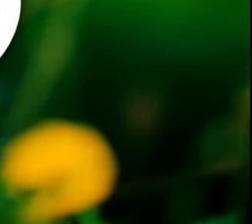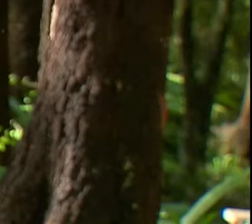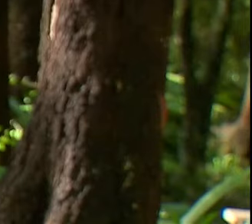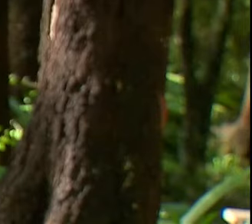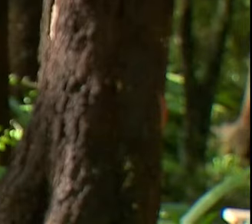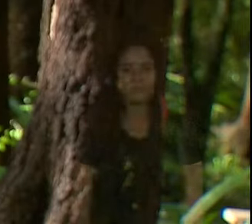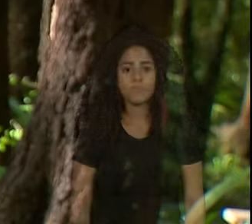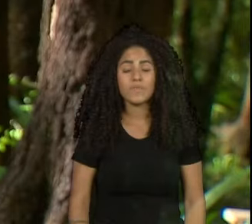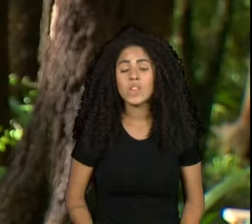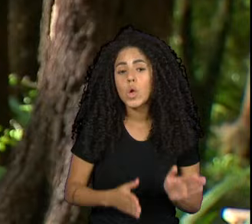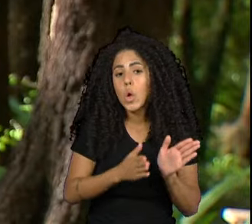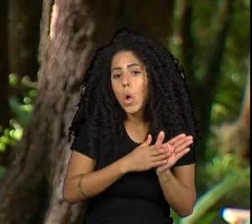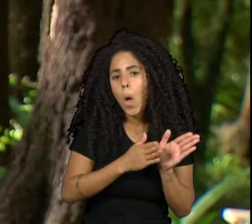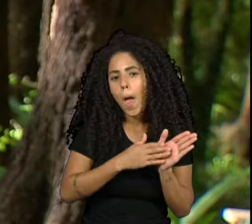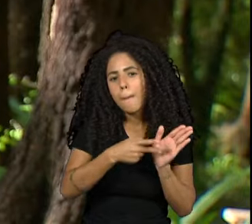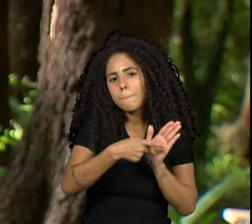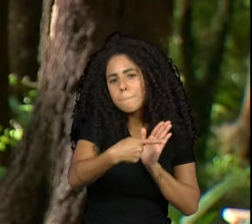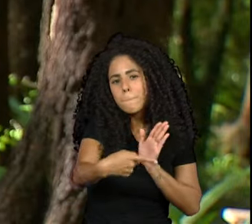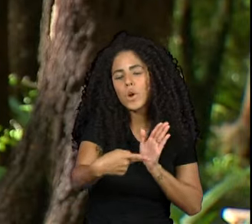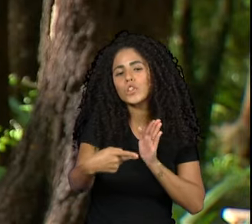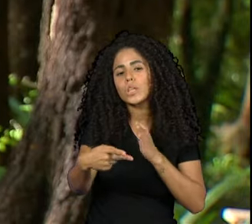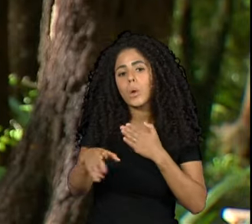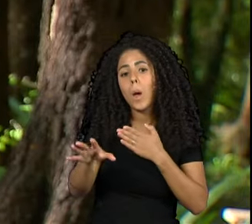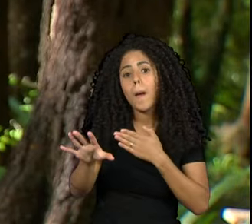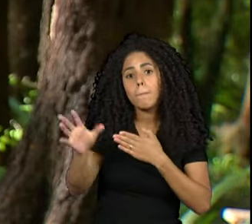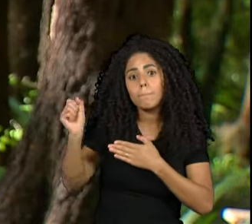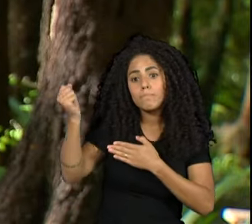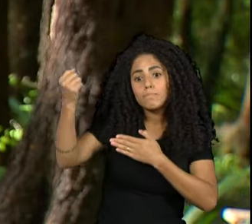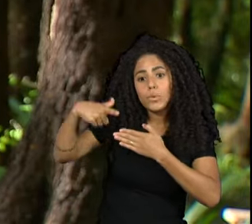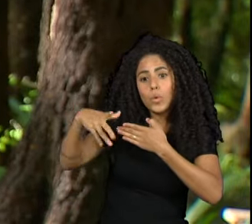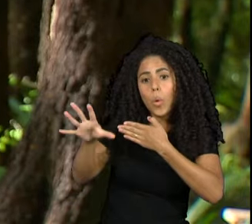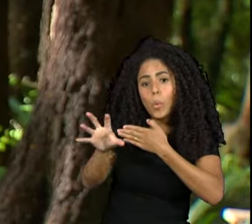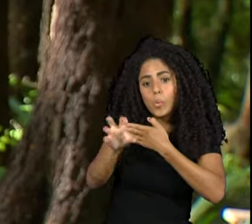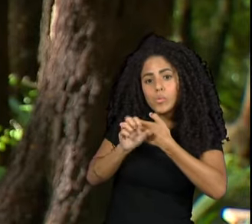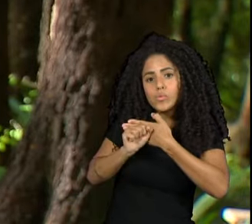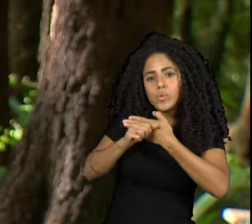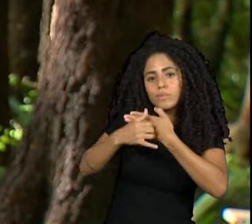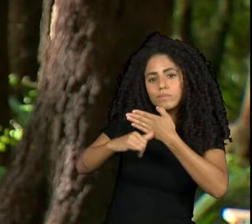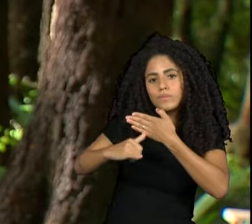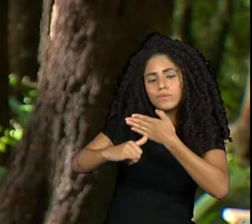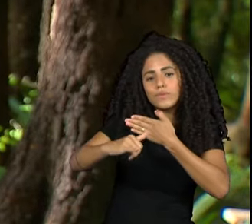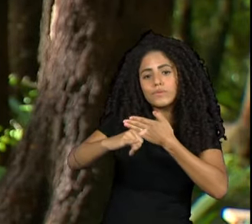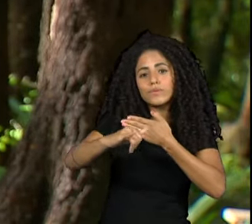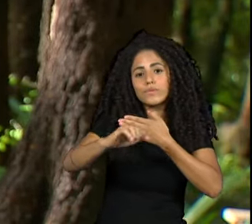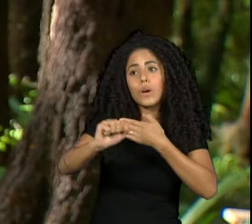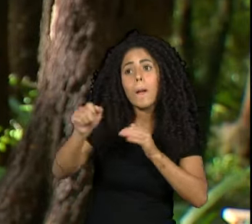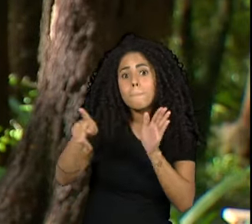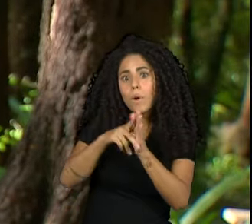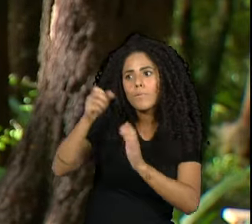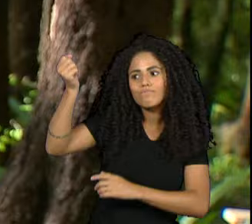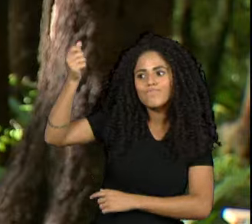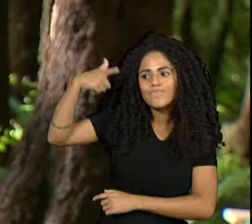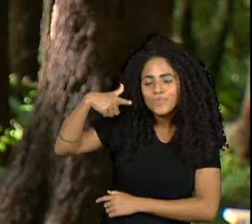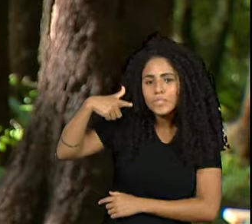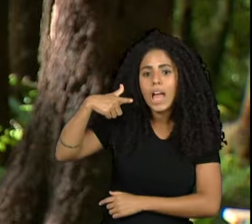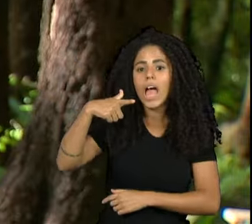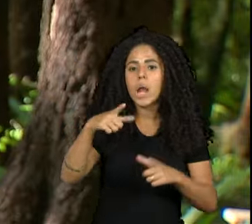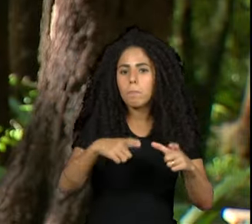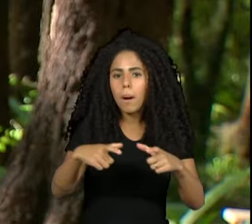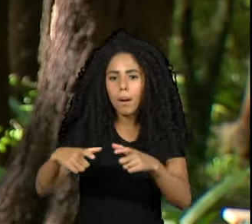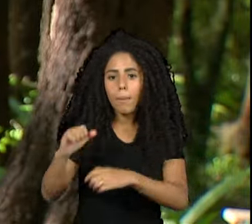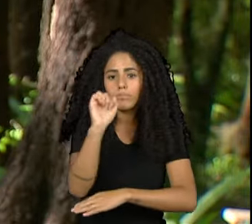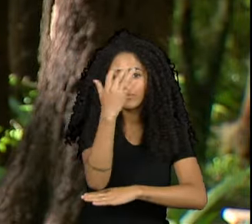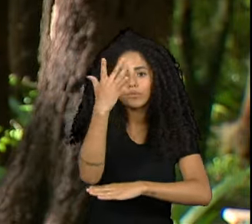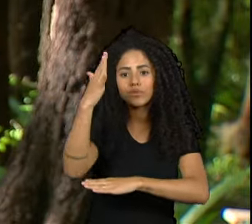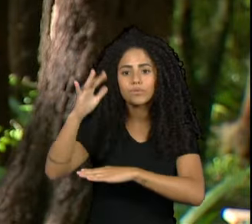O projeto Reseq Solar leva energia limpa e renovável, gerada pela luz do sol, para comunidades